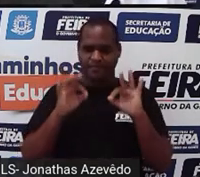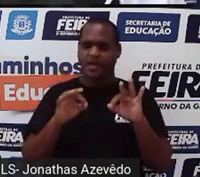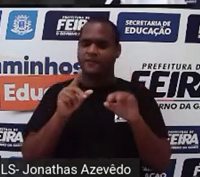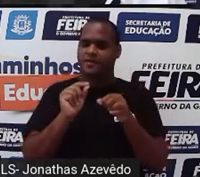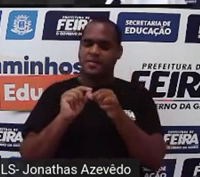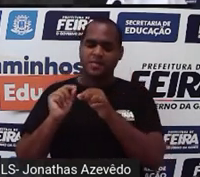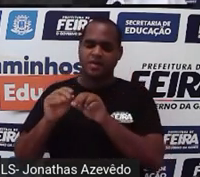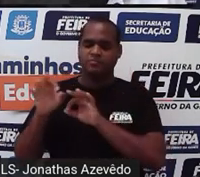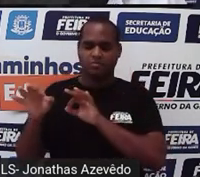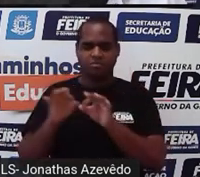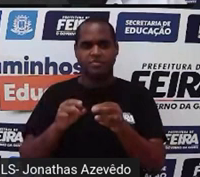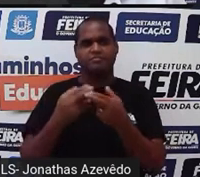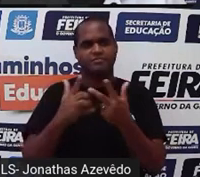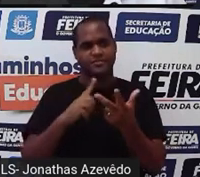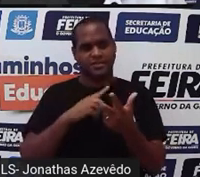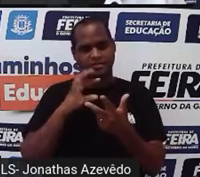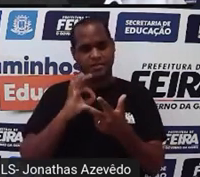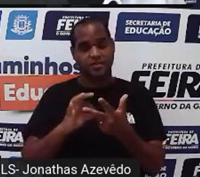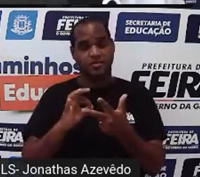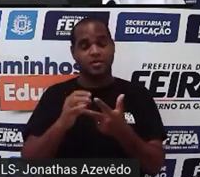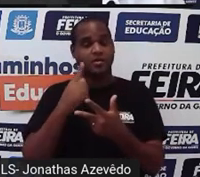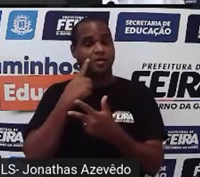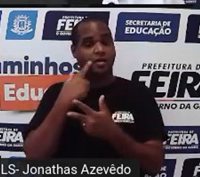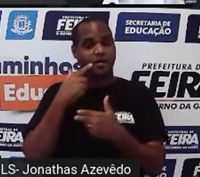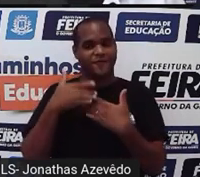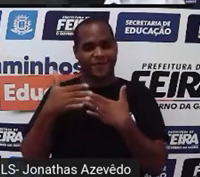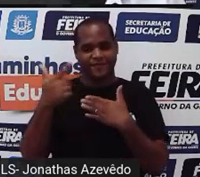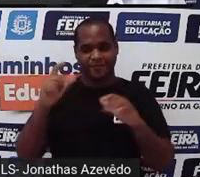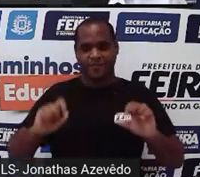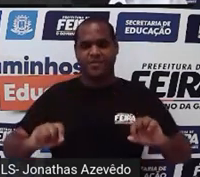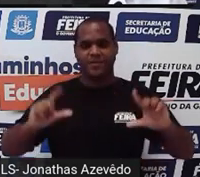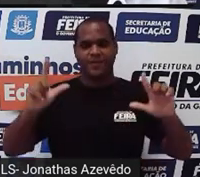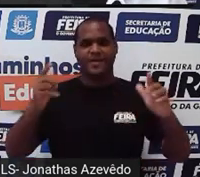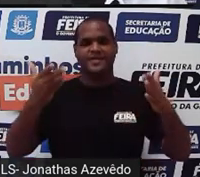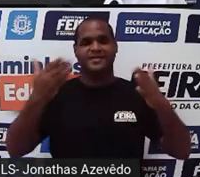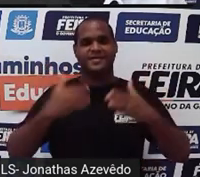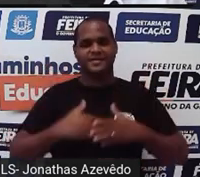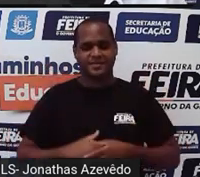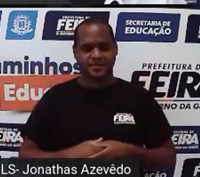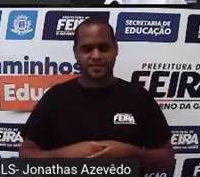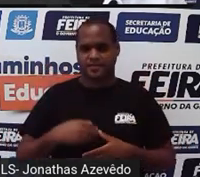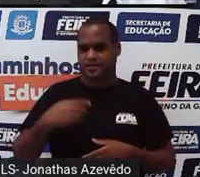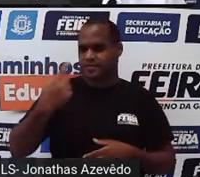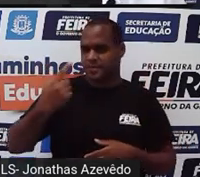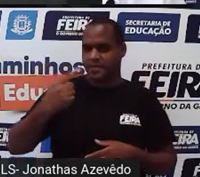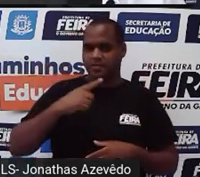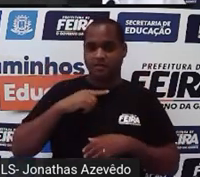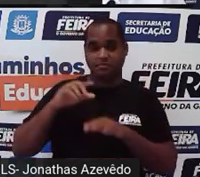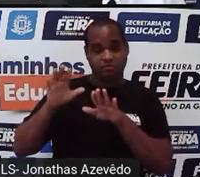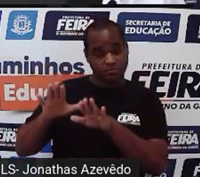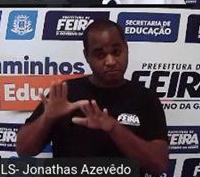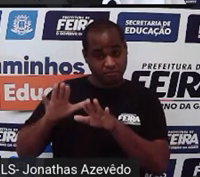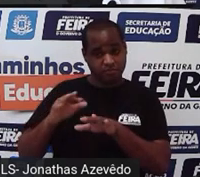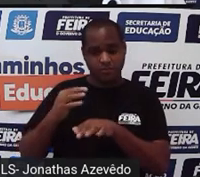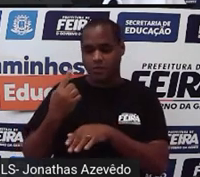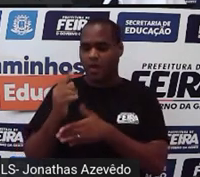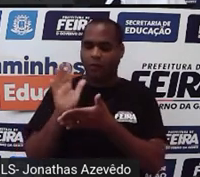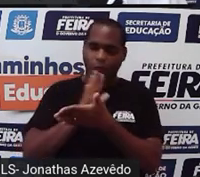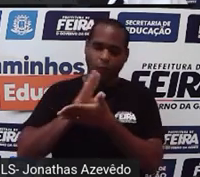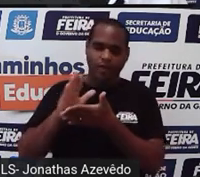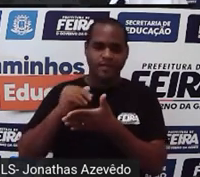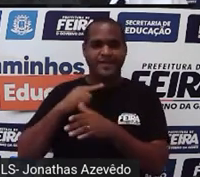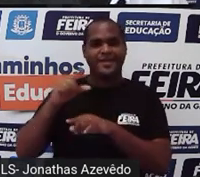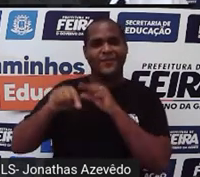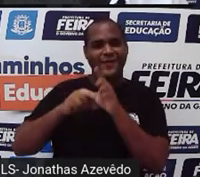fazendo na prática Beleza então aqui comigo na próxima tela primeiro passo isolar uma das incógnitas